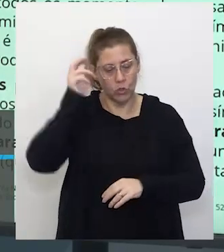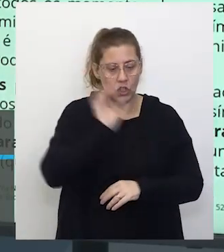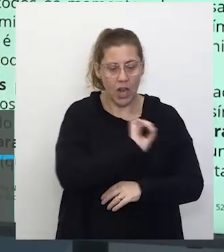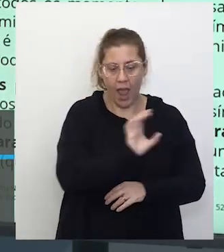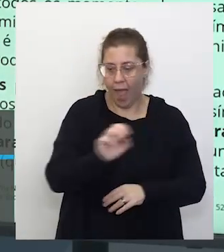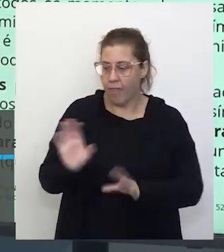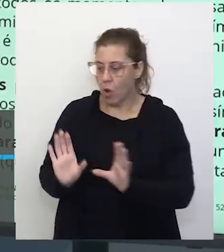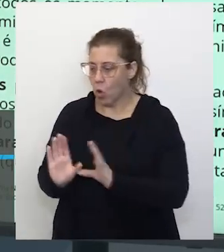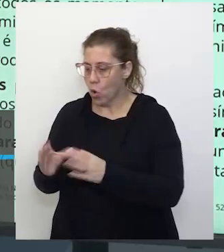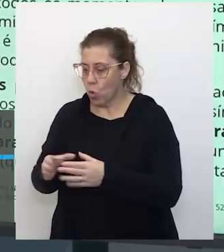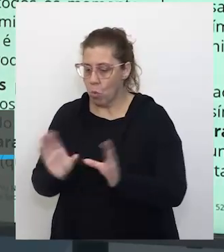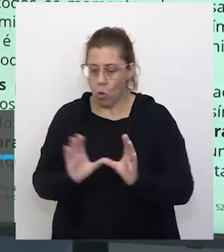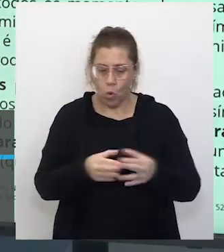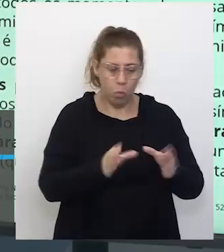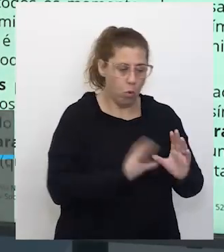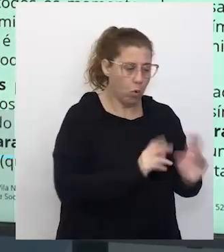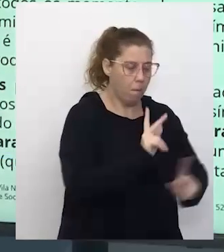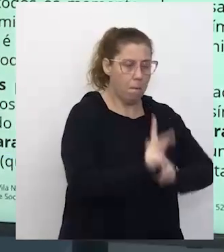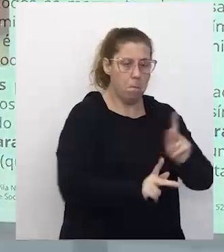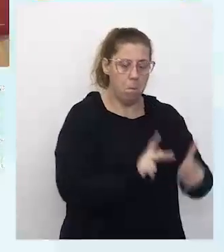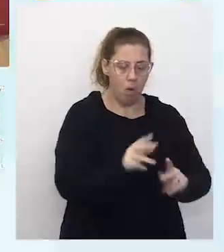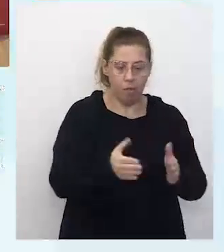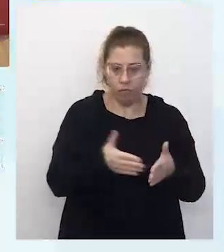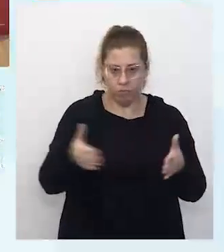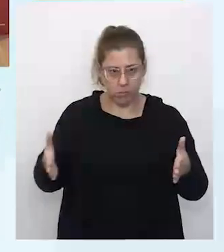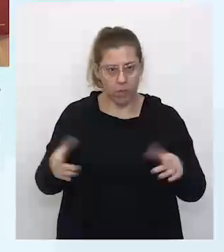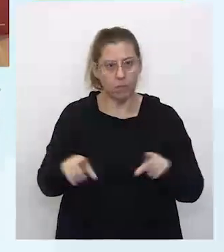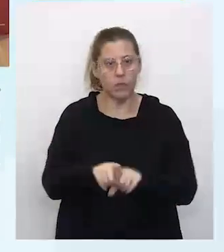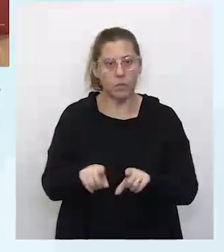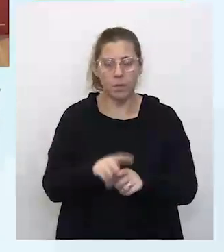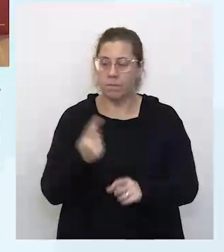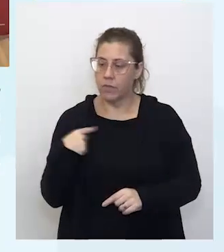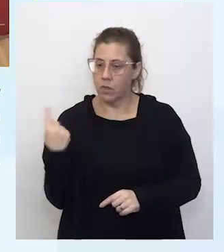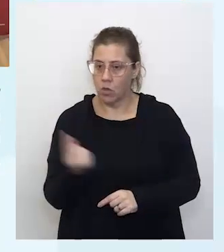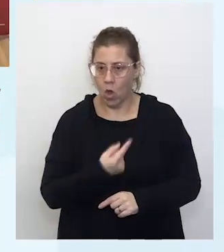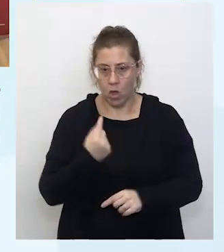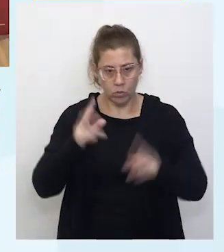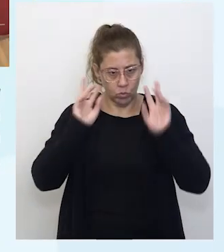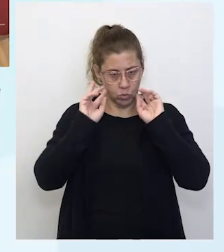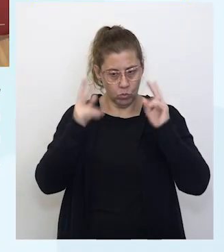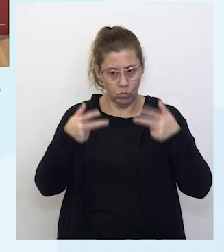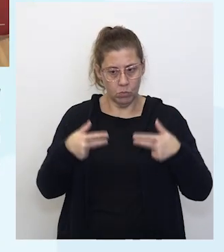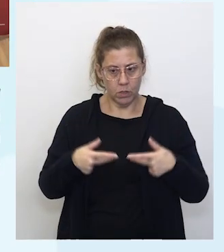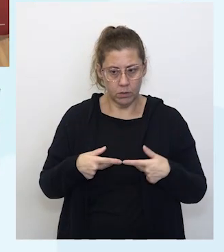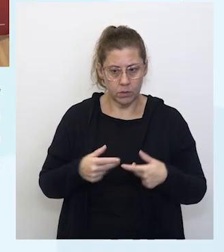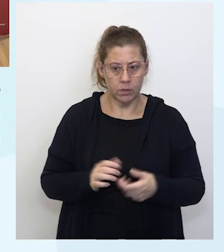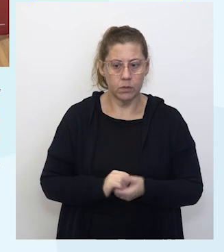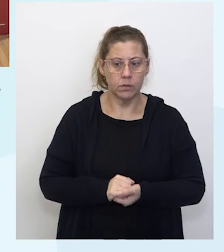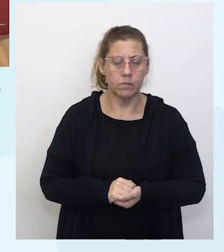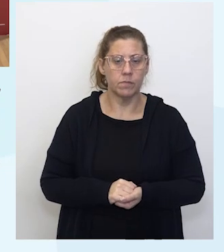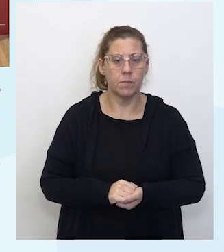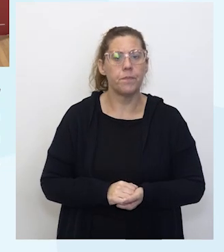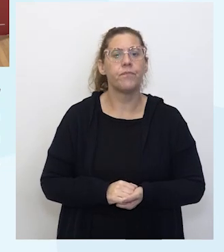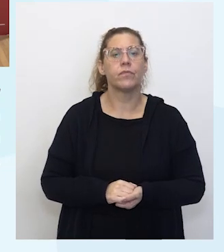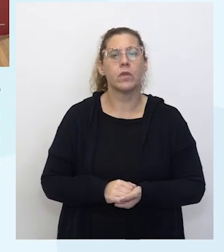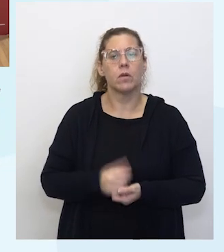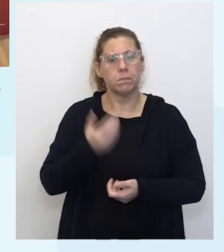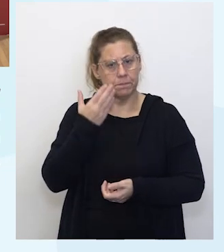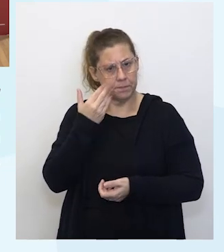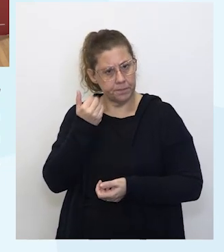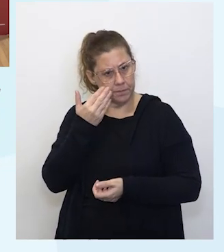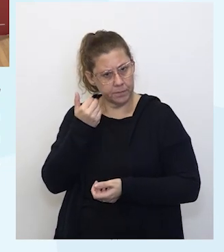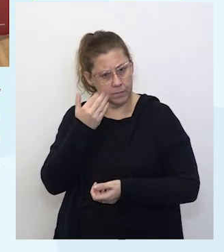povo, de cada população e de cada época. Então, veja, nós, seres humanos,